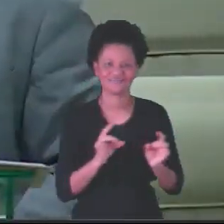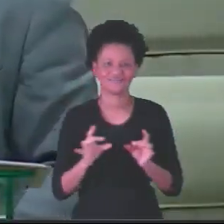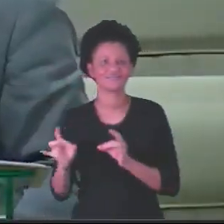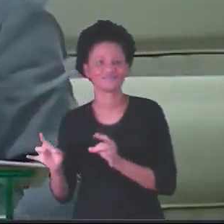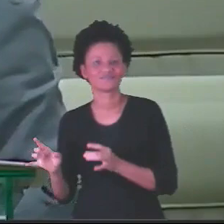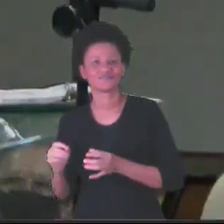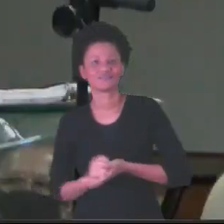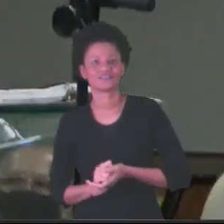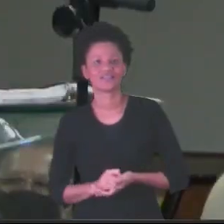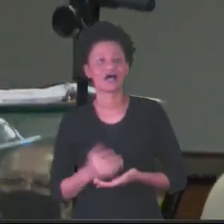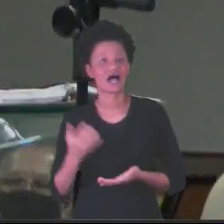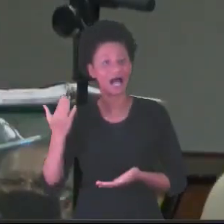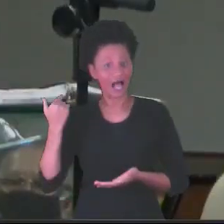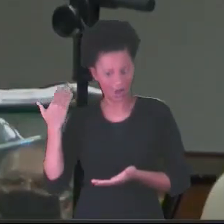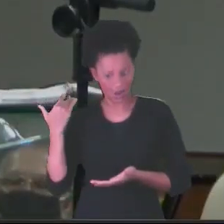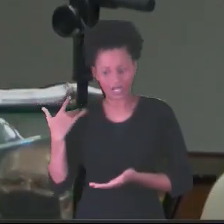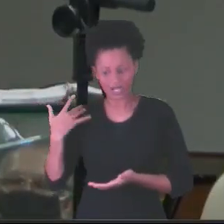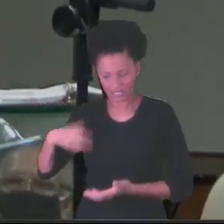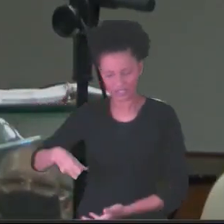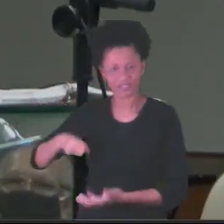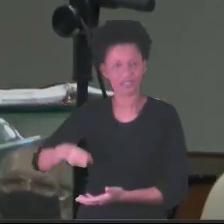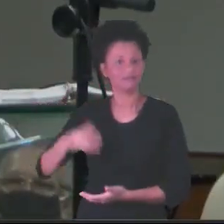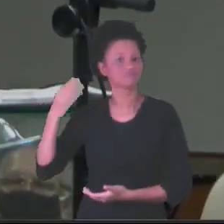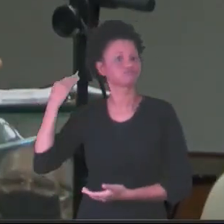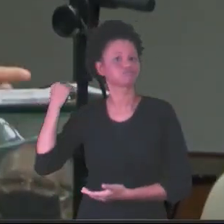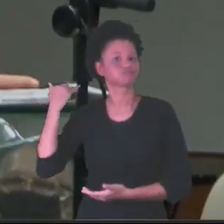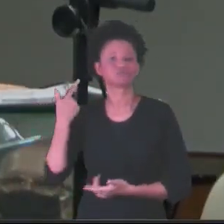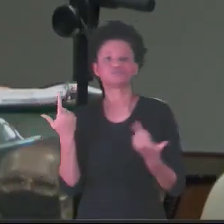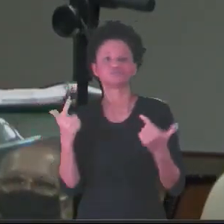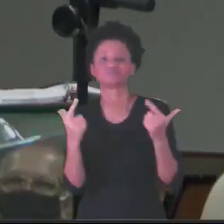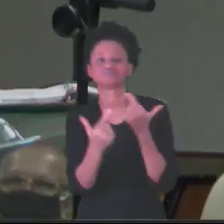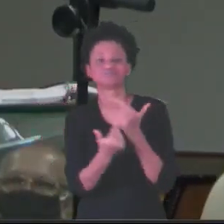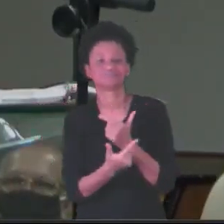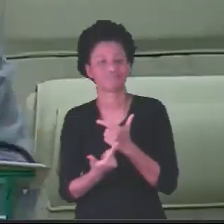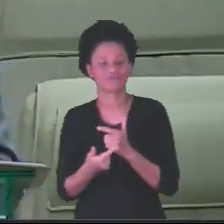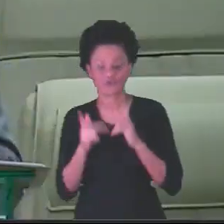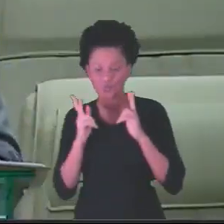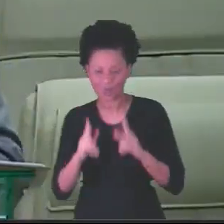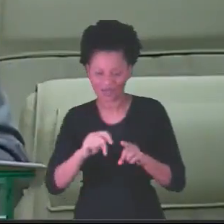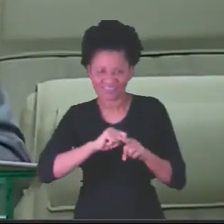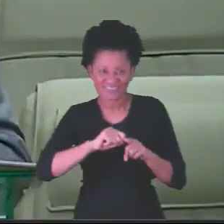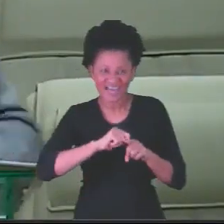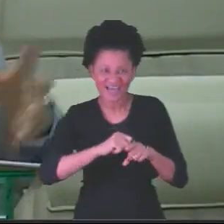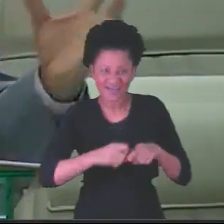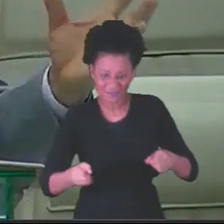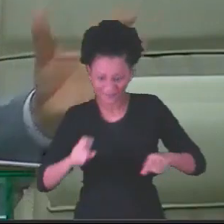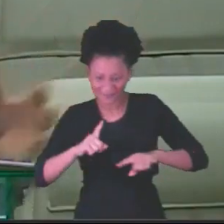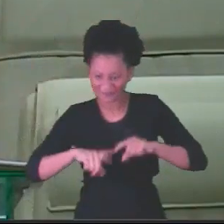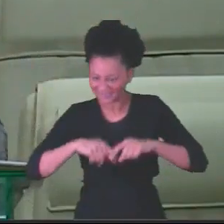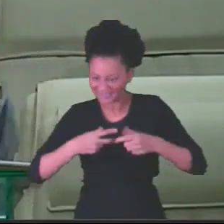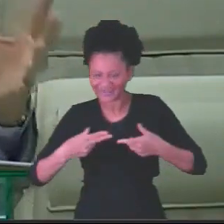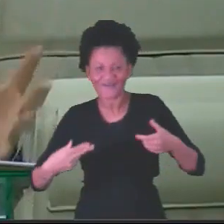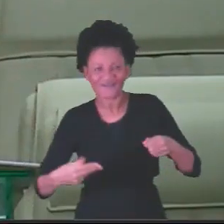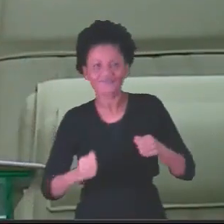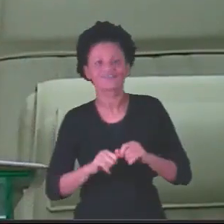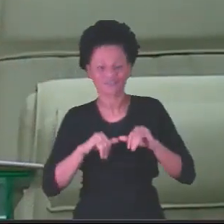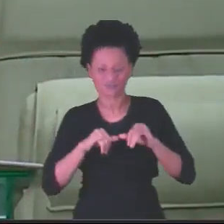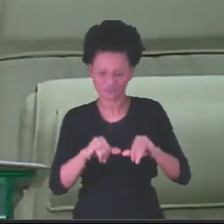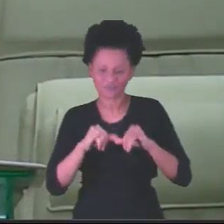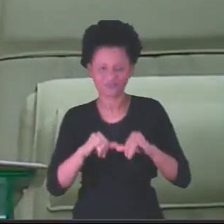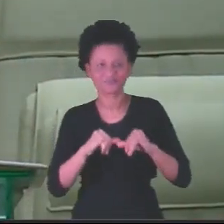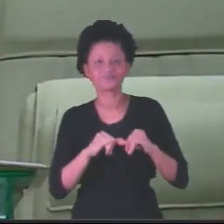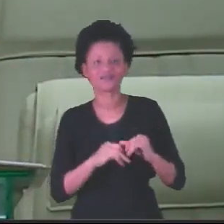em dia nós temos sacolas mas na época nós não temos essa cola que hoje nós temos nos supermercados